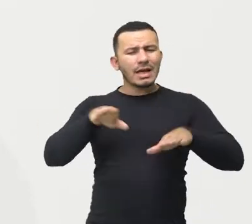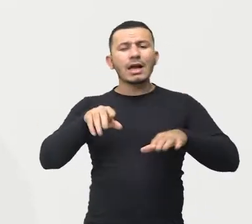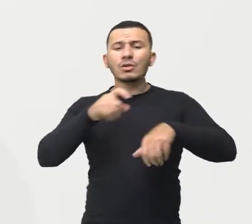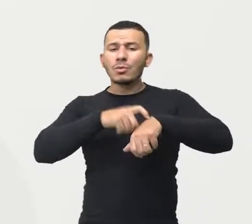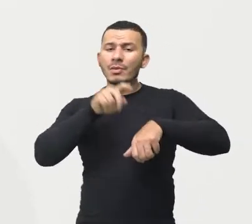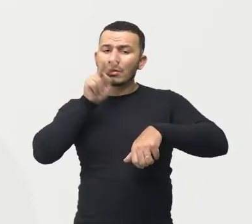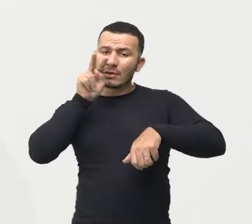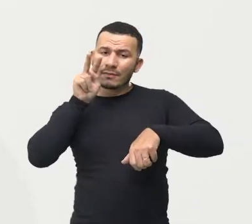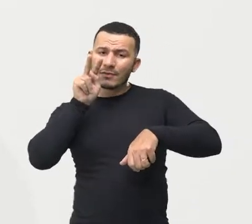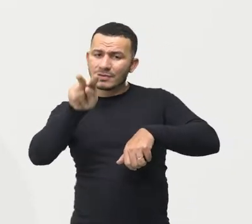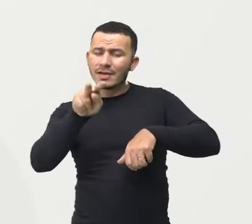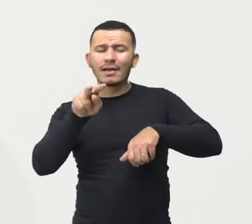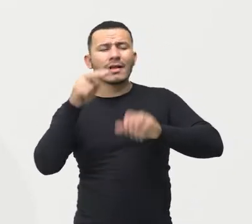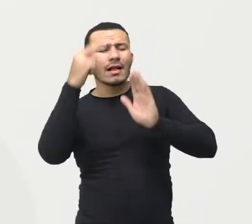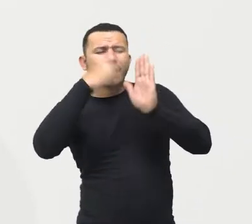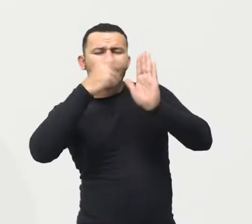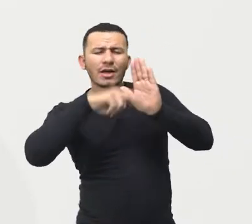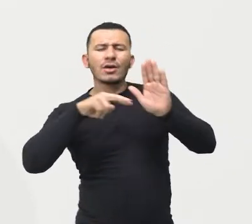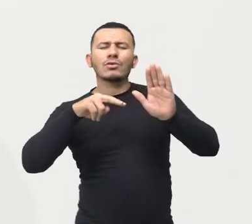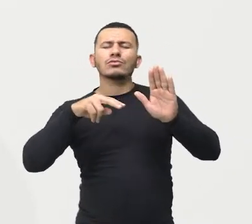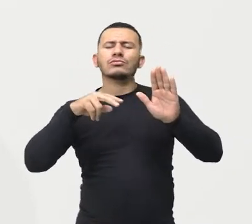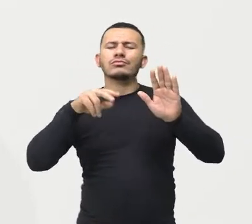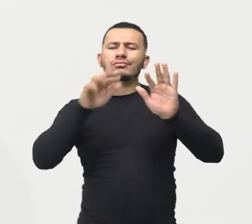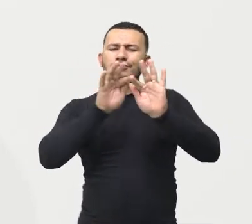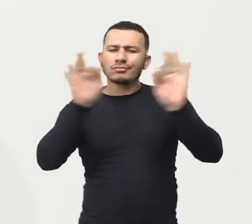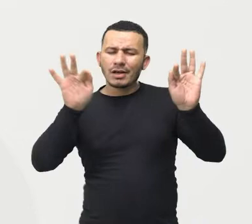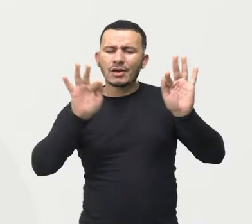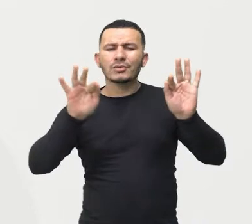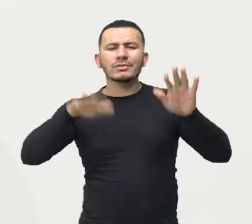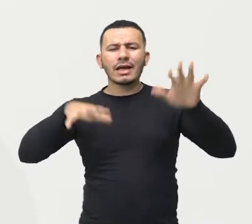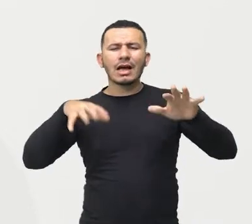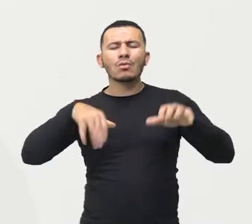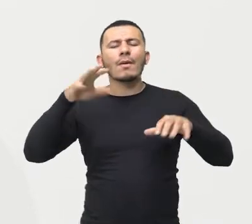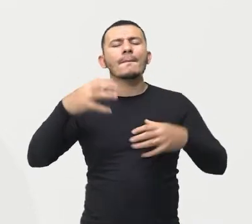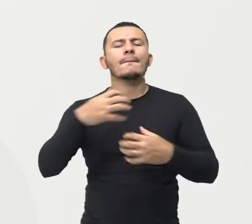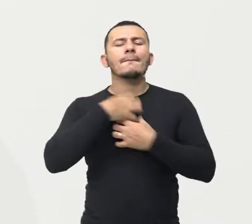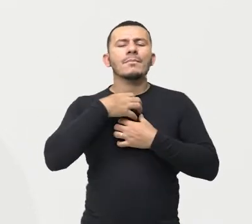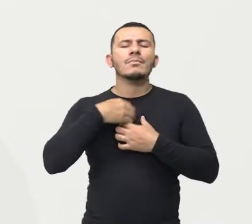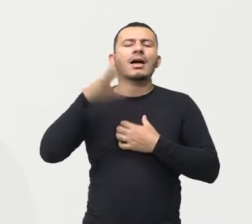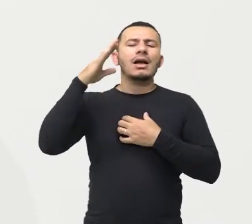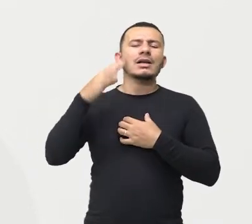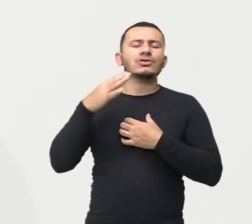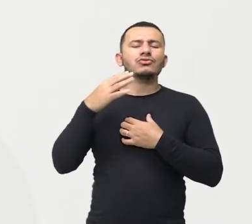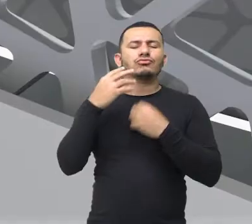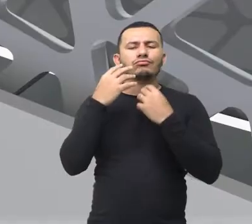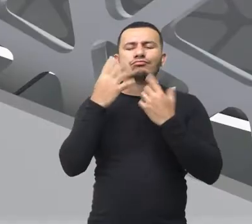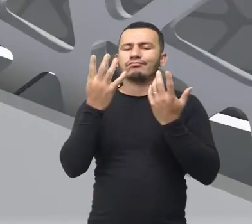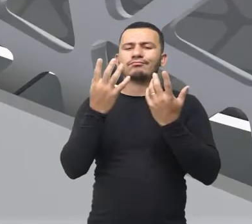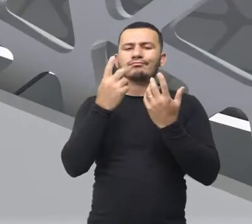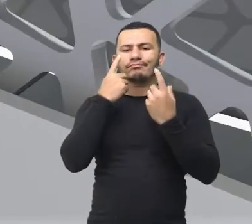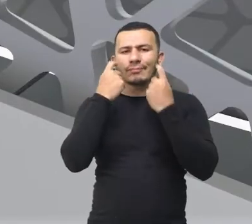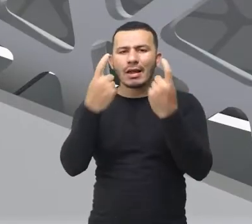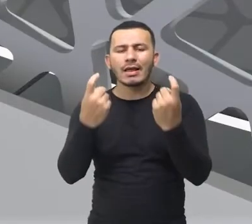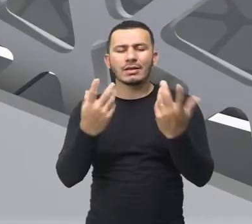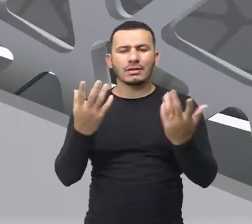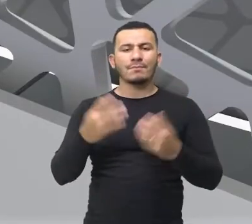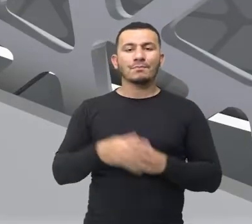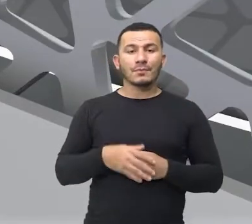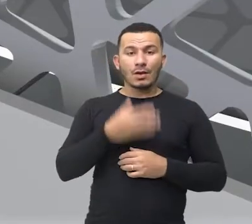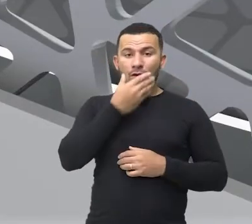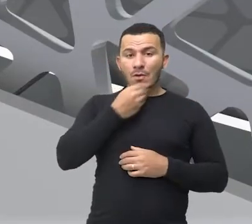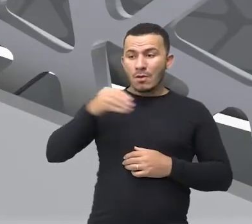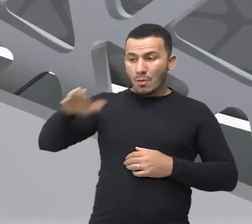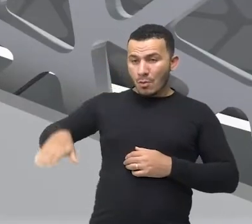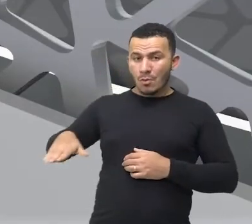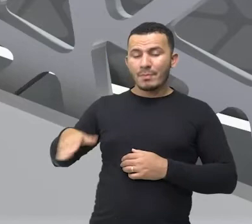na notícia? O que vocês acham? Qual dos dois títulos seria mais chamativo? Menino de 6 anos salva a irmã